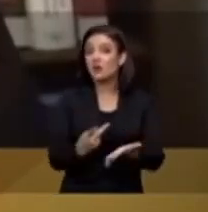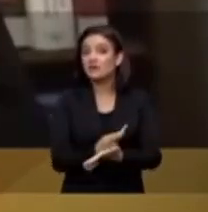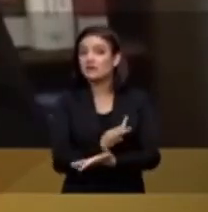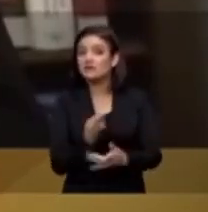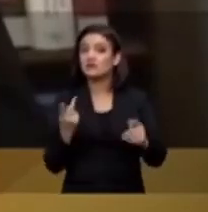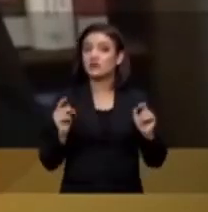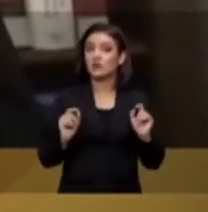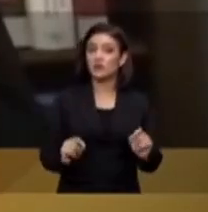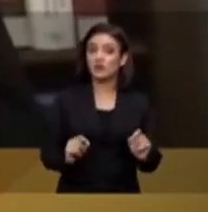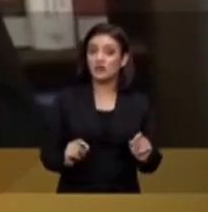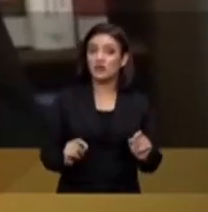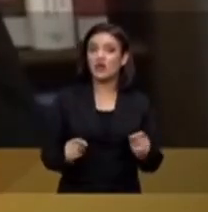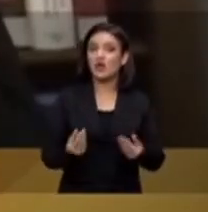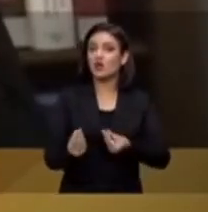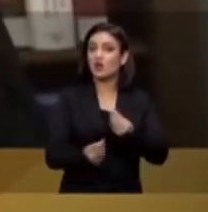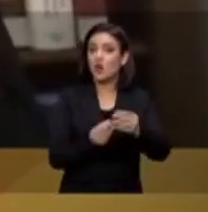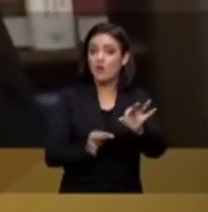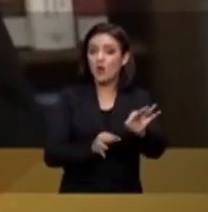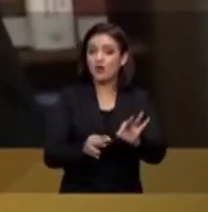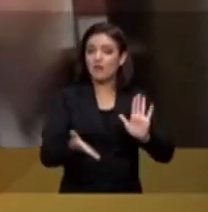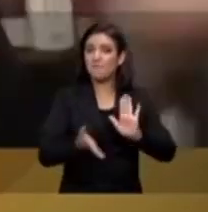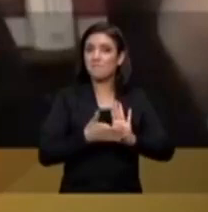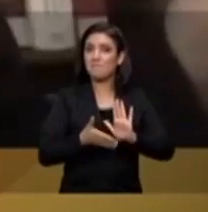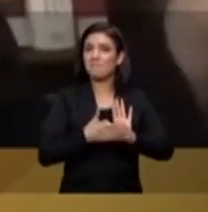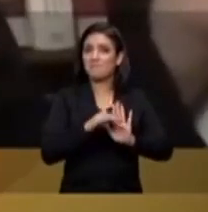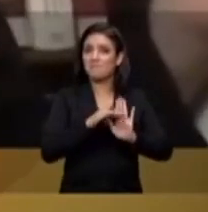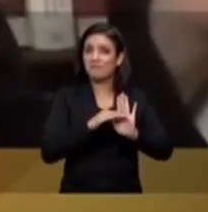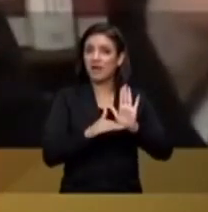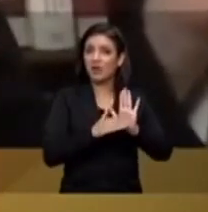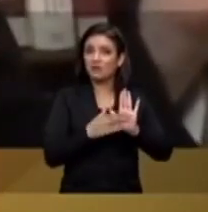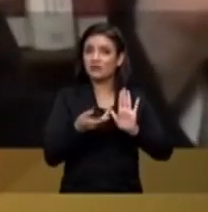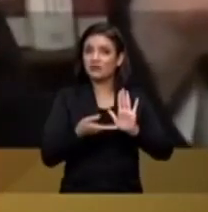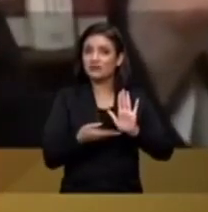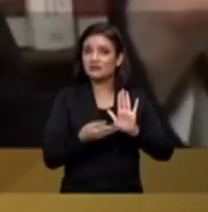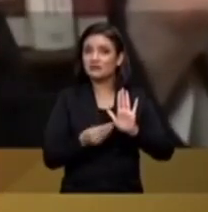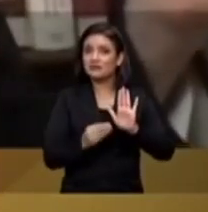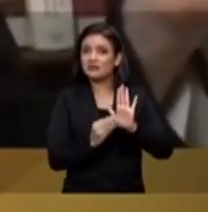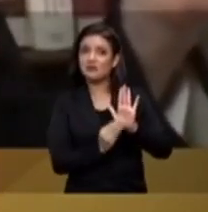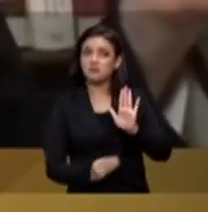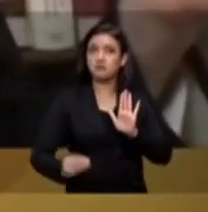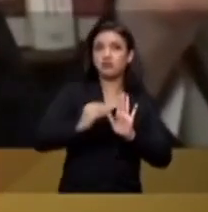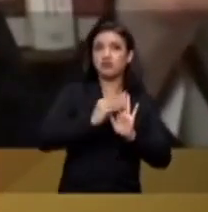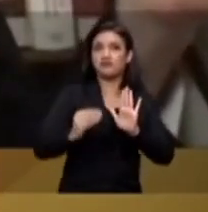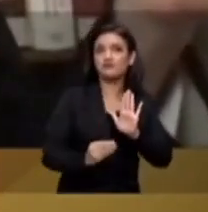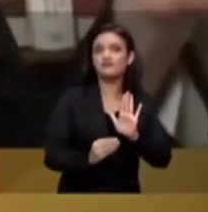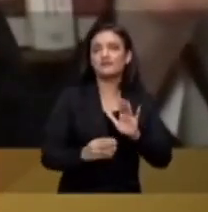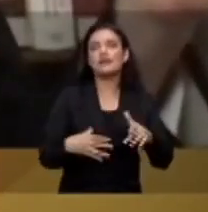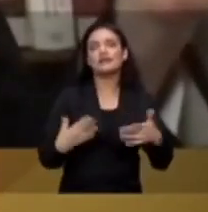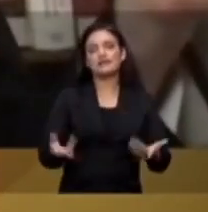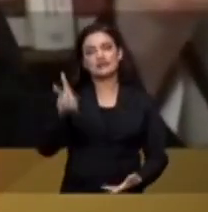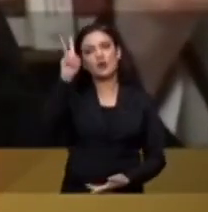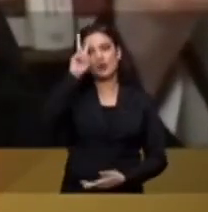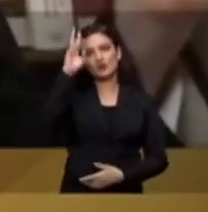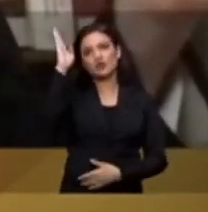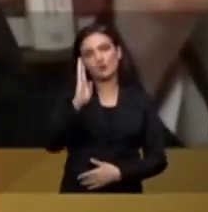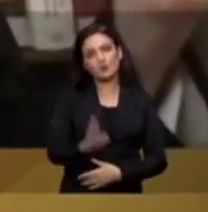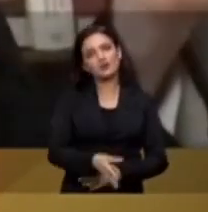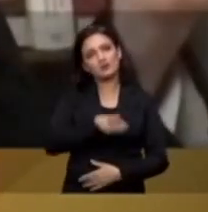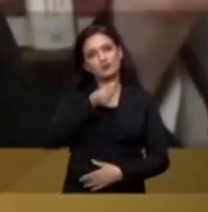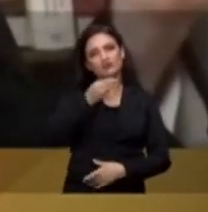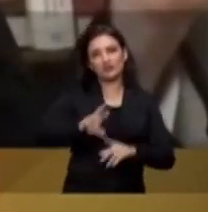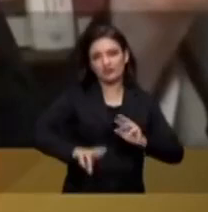que diz respeito à organização da pauta, talvez a história do Brasil tivesse seguido